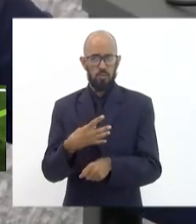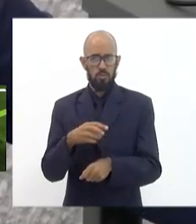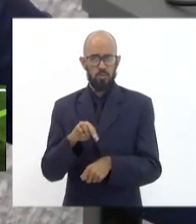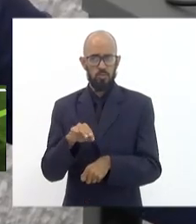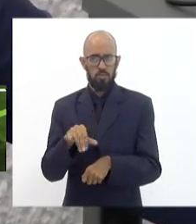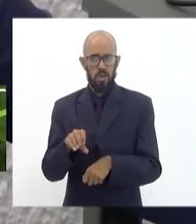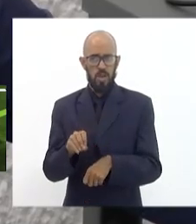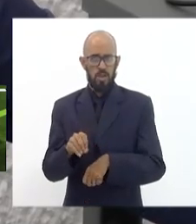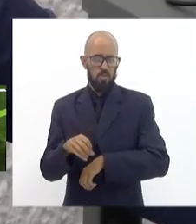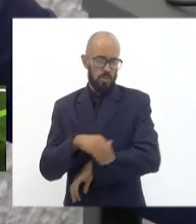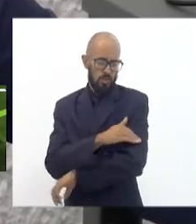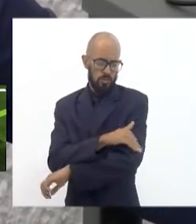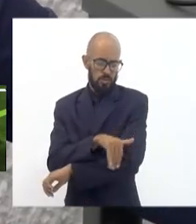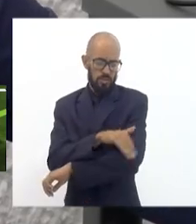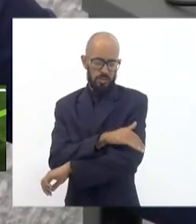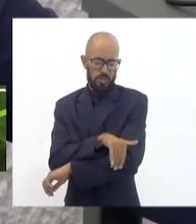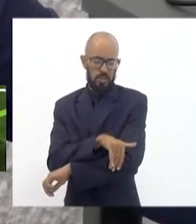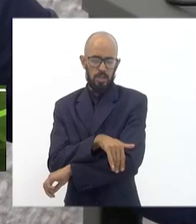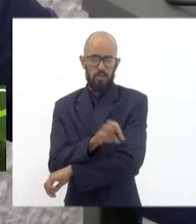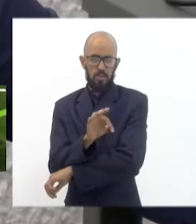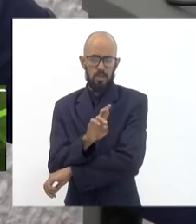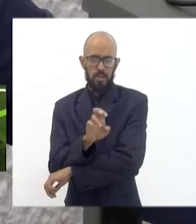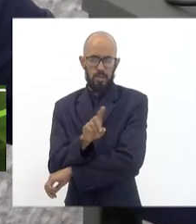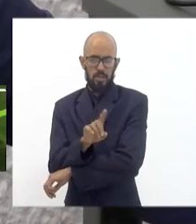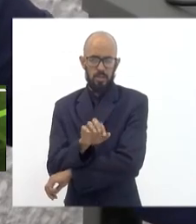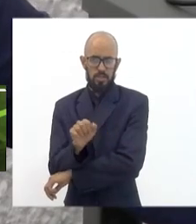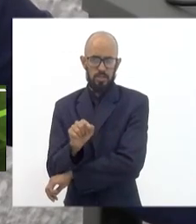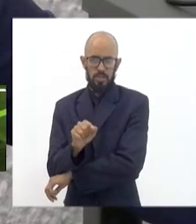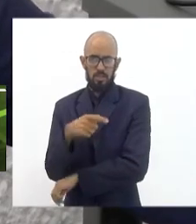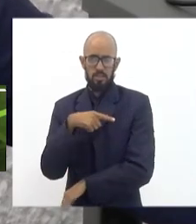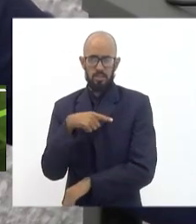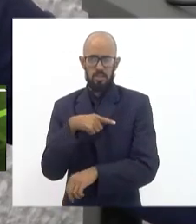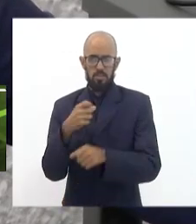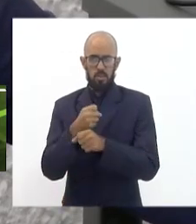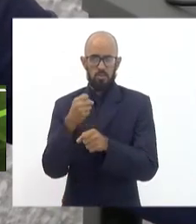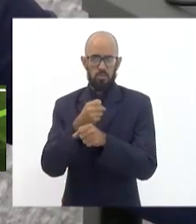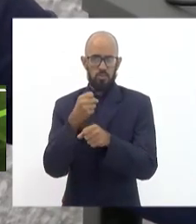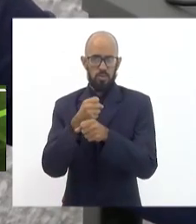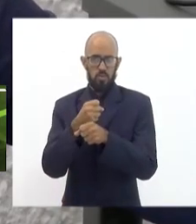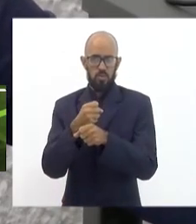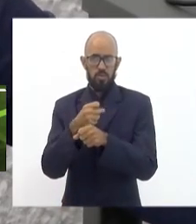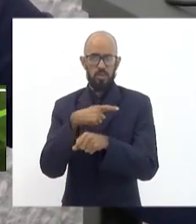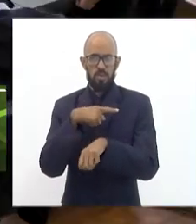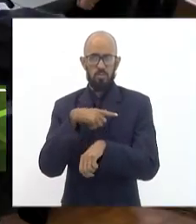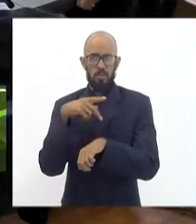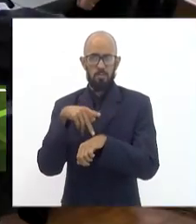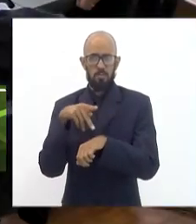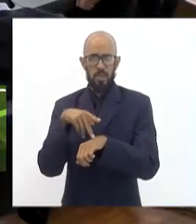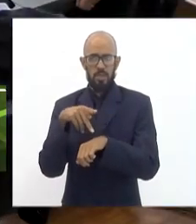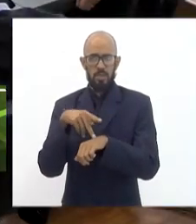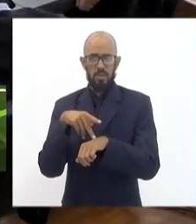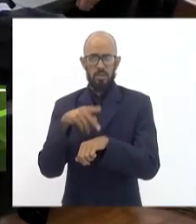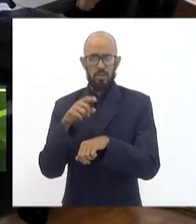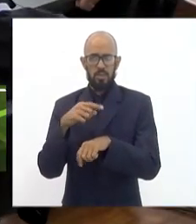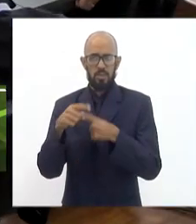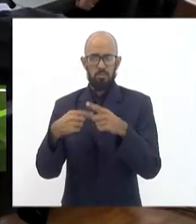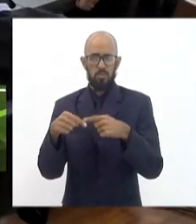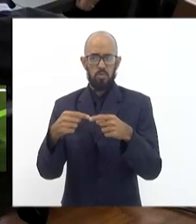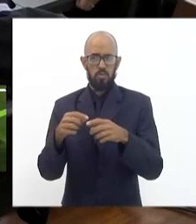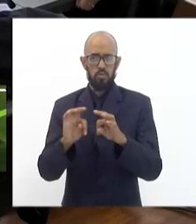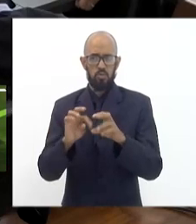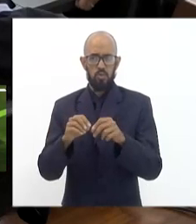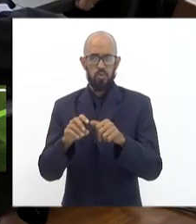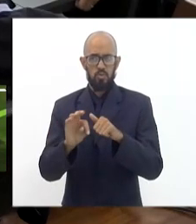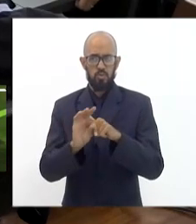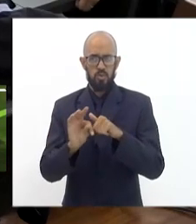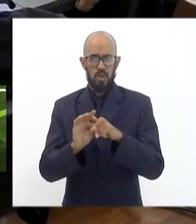na cabeceira da natureza uma intervenção grande no meio Onde tem uma pedra de nós depois de todos os nossos